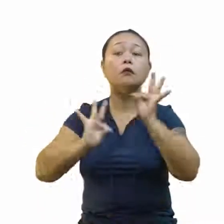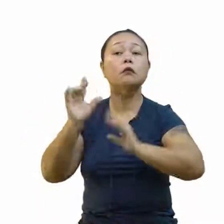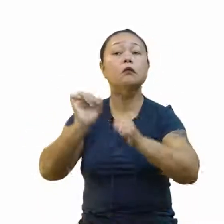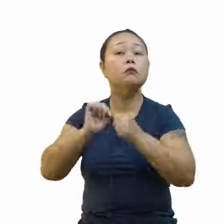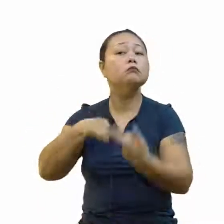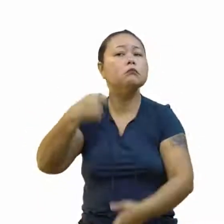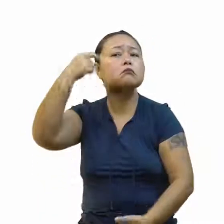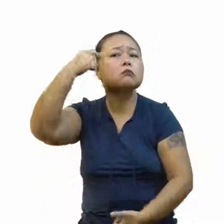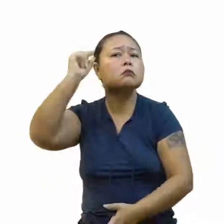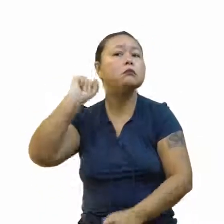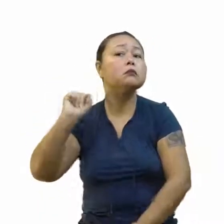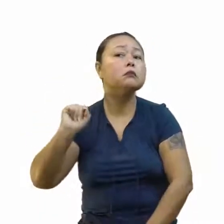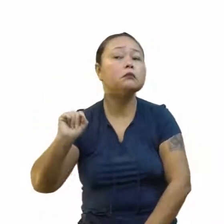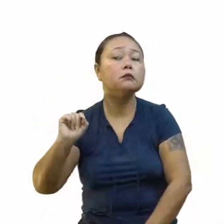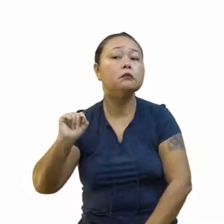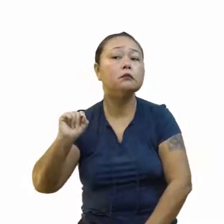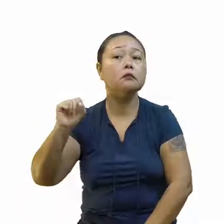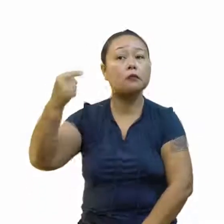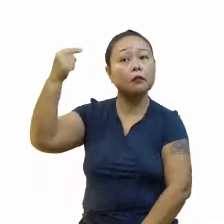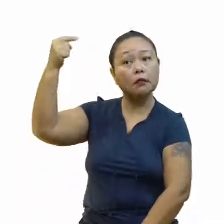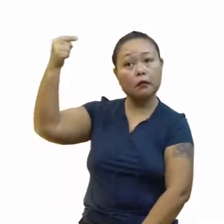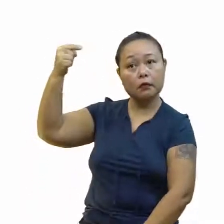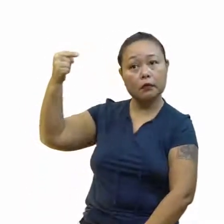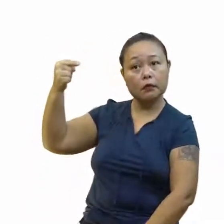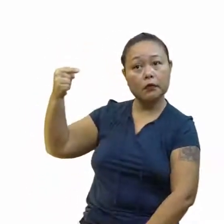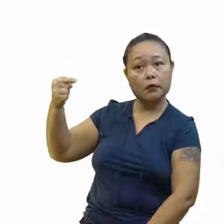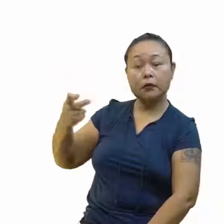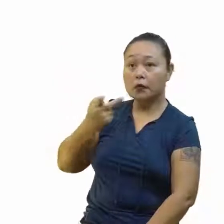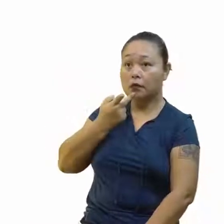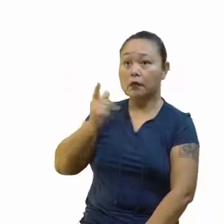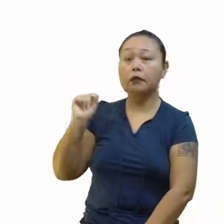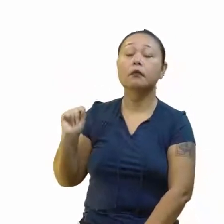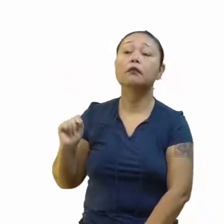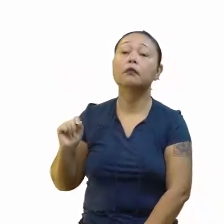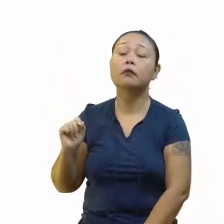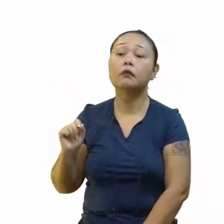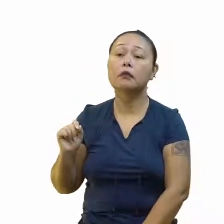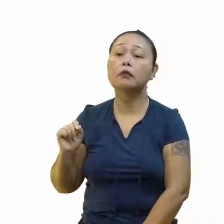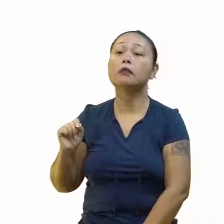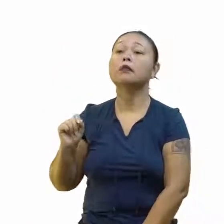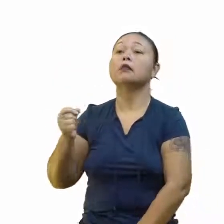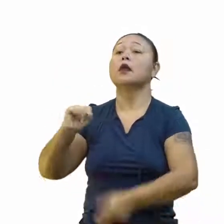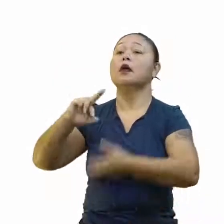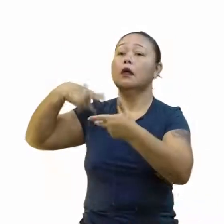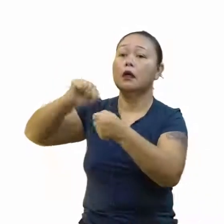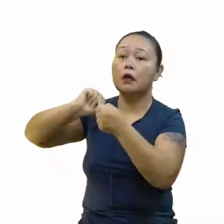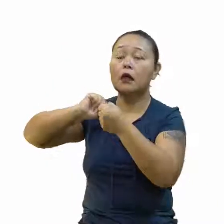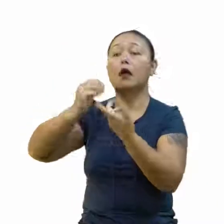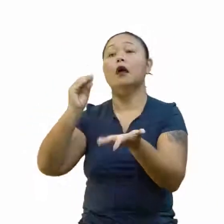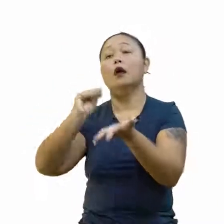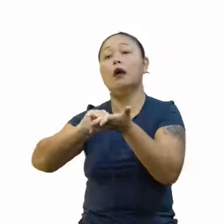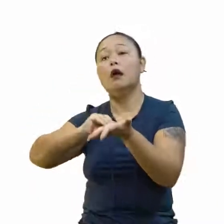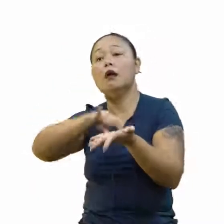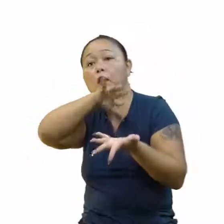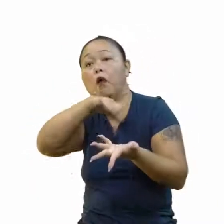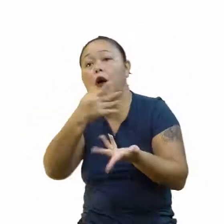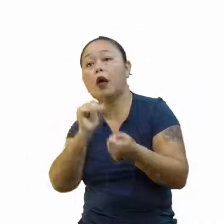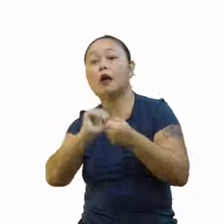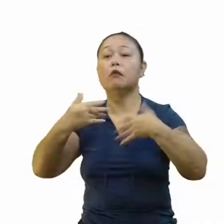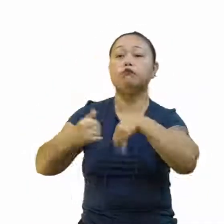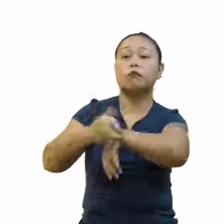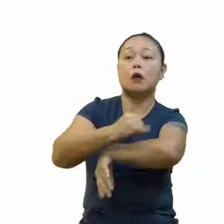comigo. Desses fatores aqui que eu mencionei, genética, alimentação,